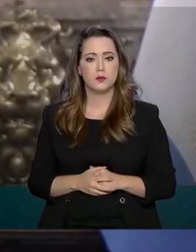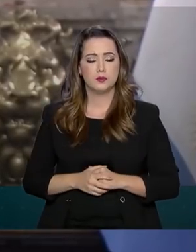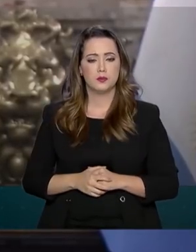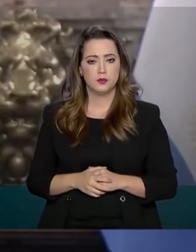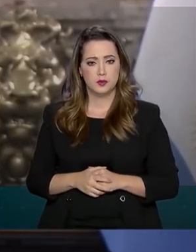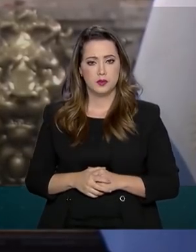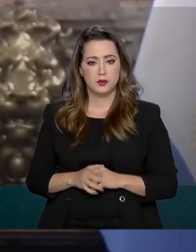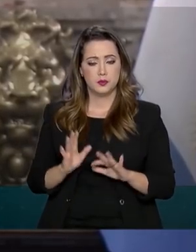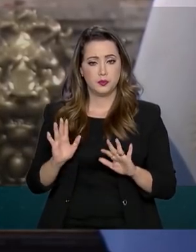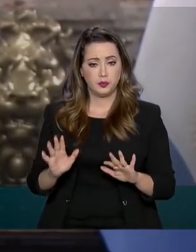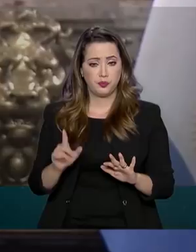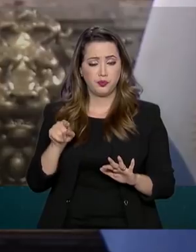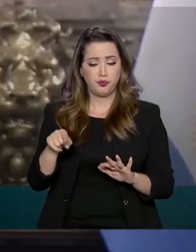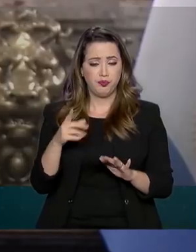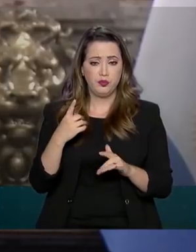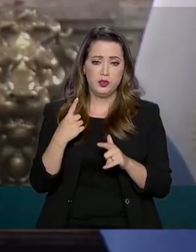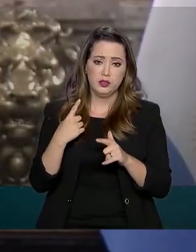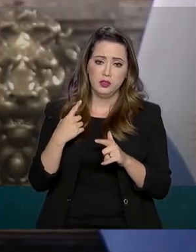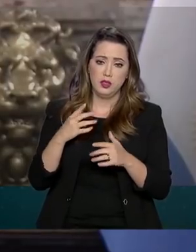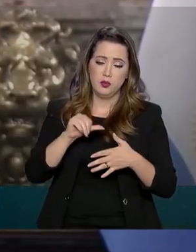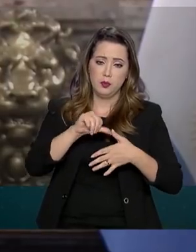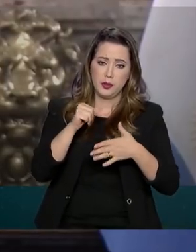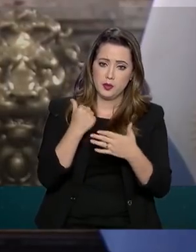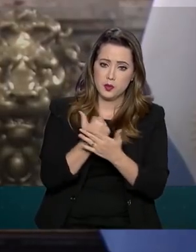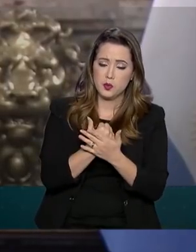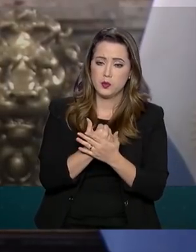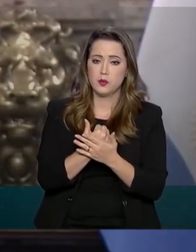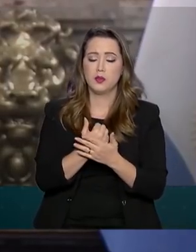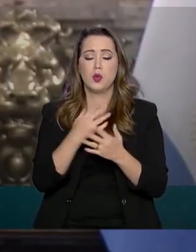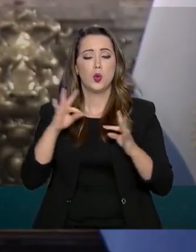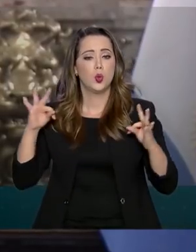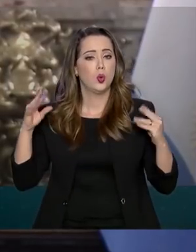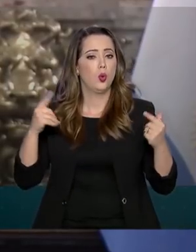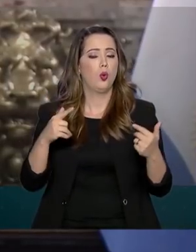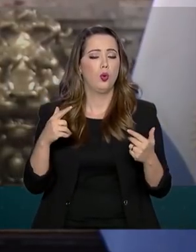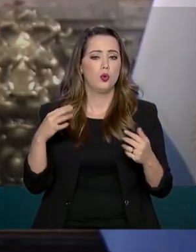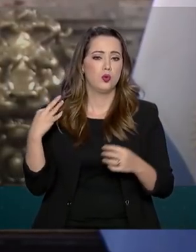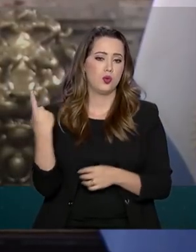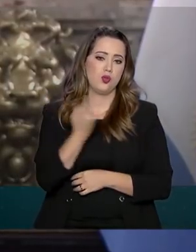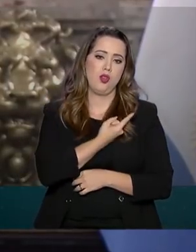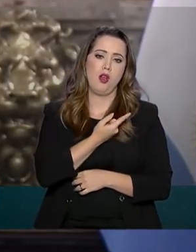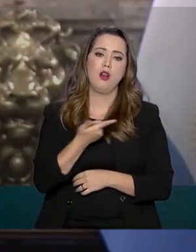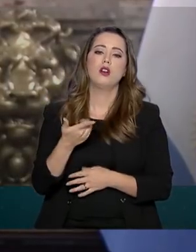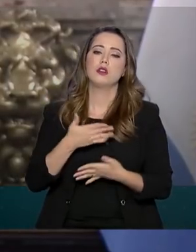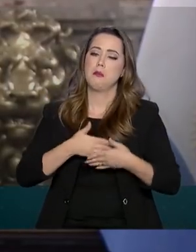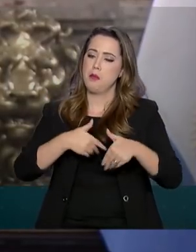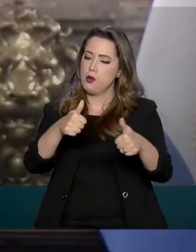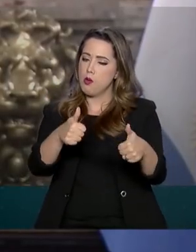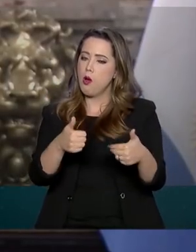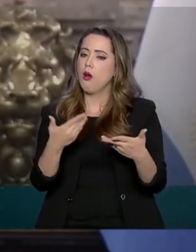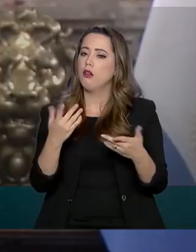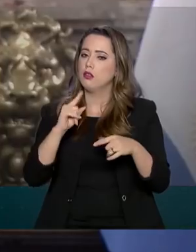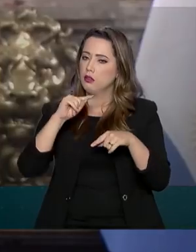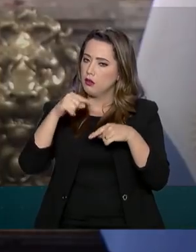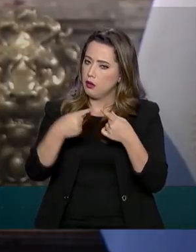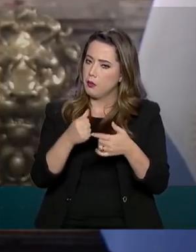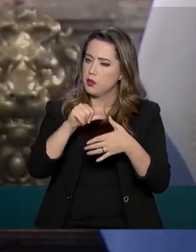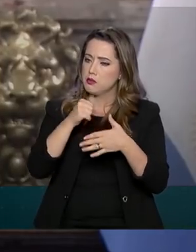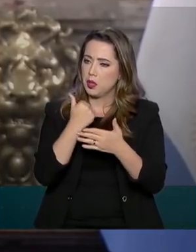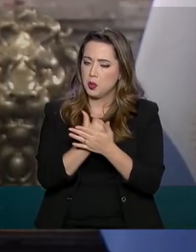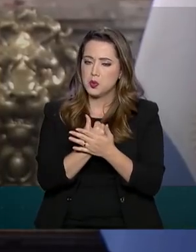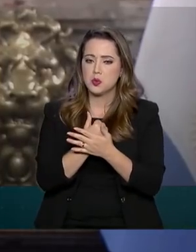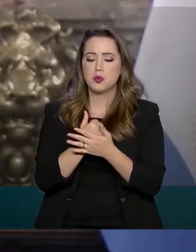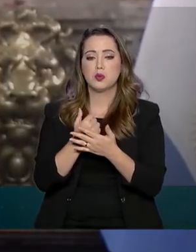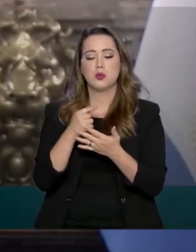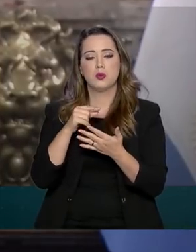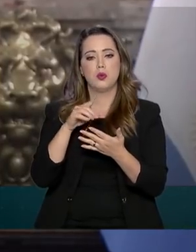a questão do Mercosul. Todos nós ganharemos com isso. Brasil,